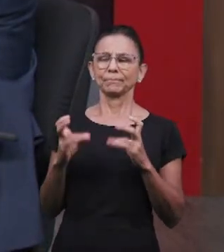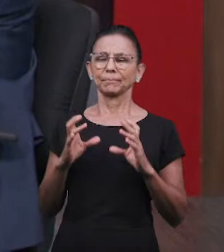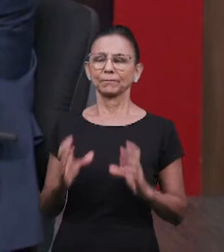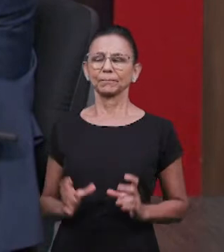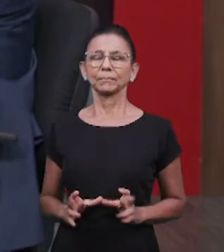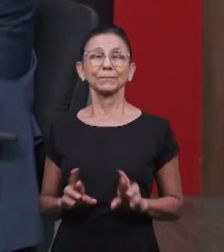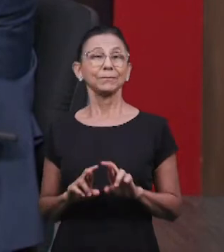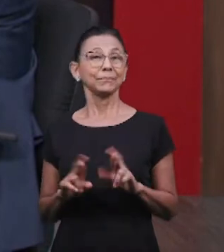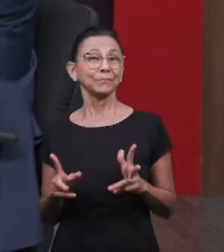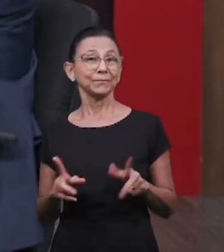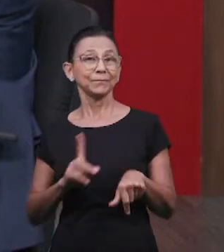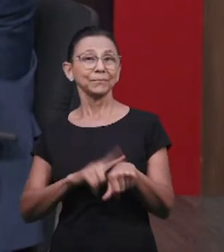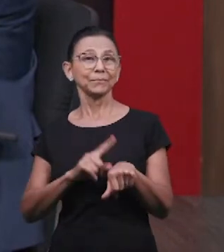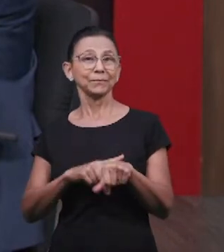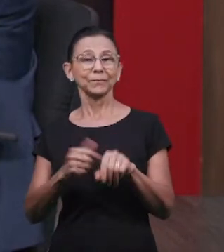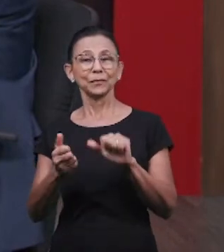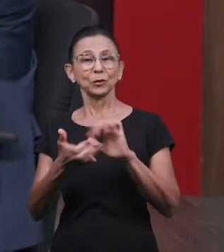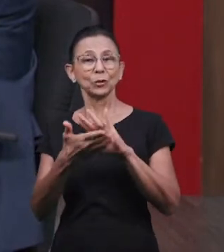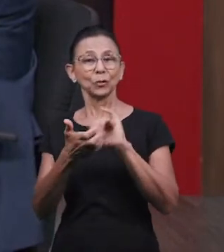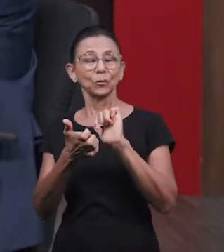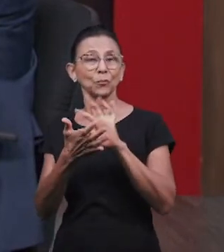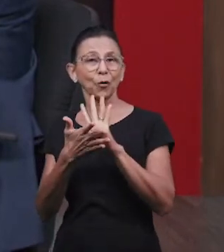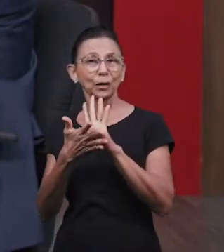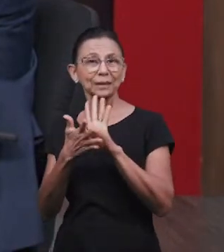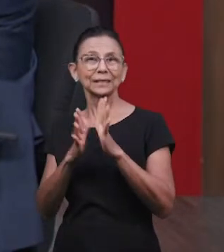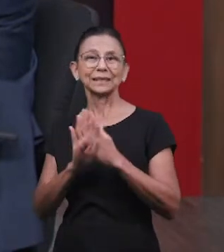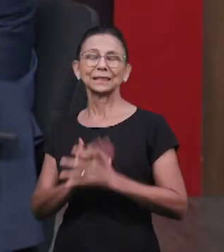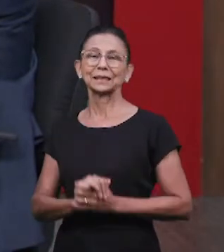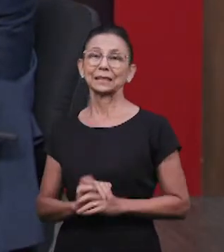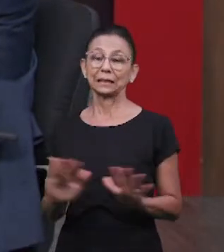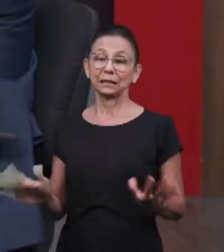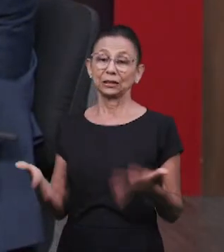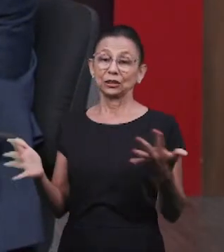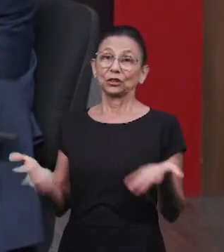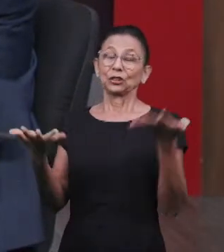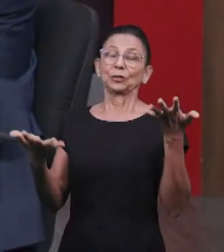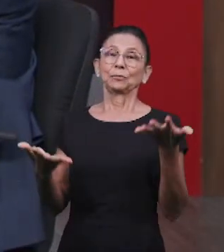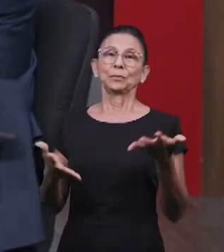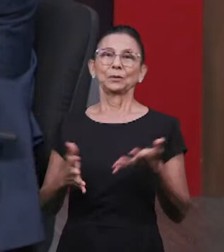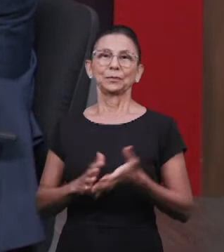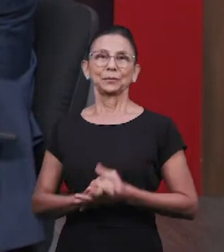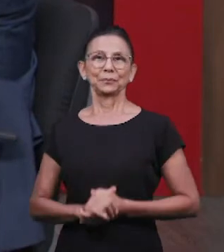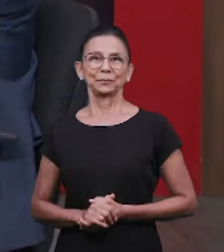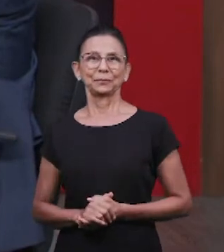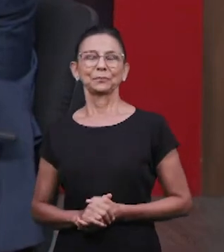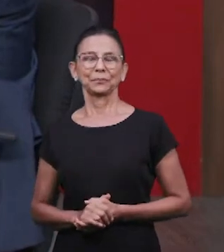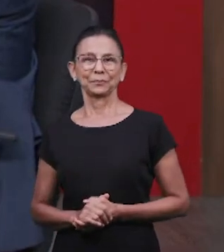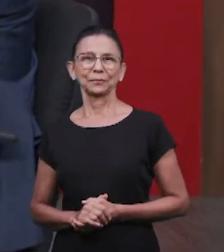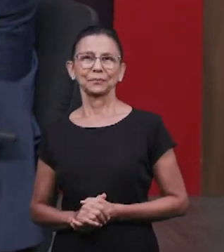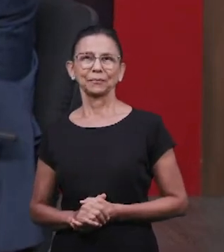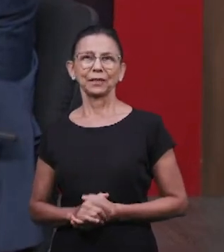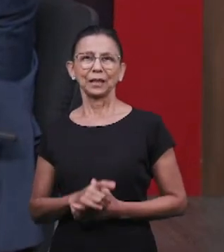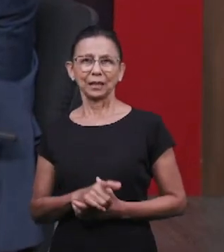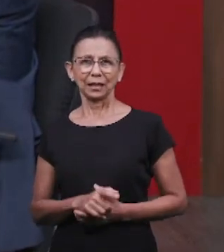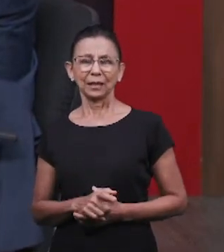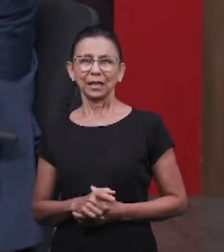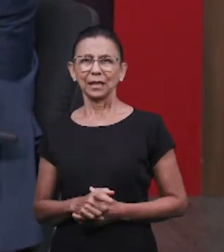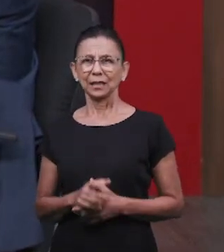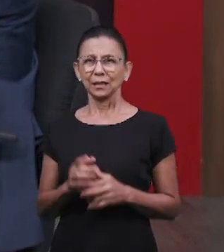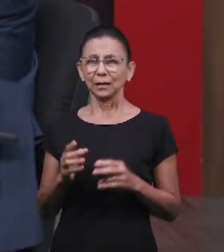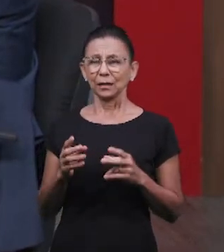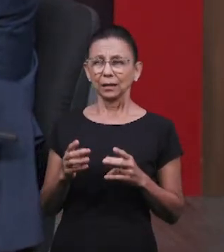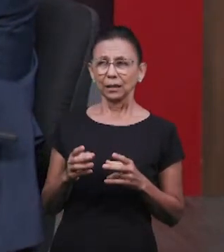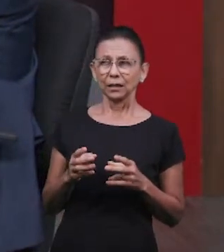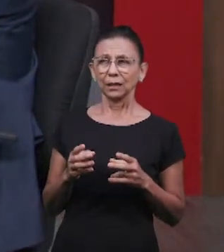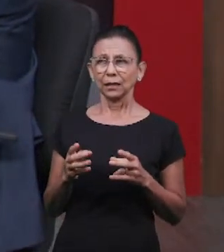com autismo no culto durante os louvores. Porque o estímulo ali está maior e há algo ali que chama a atenção dele.